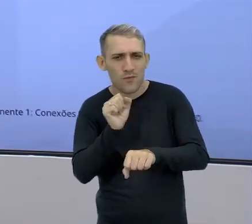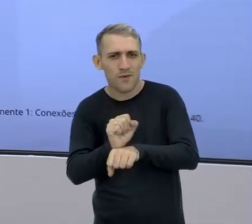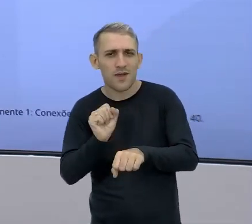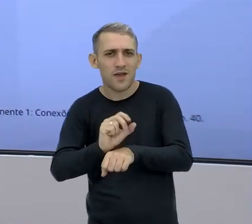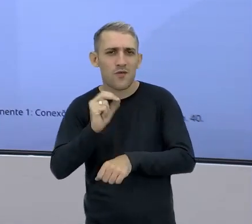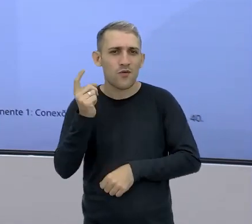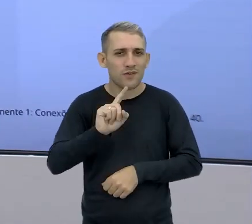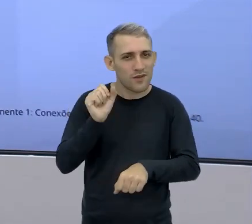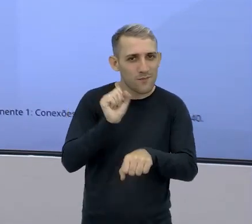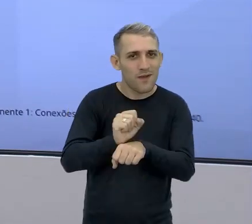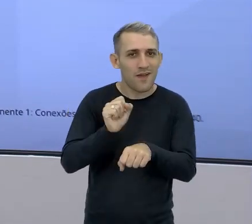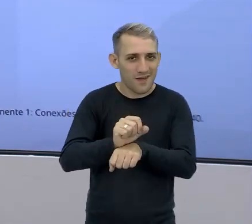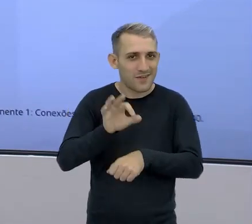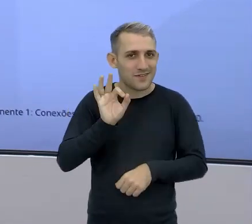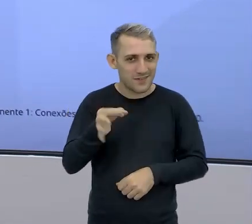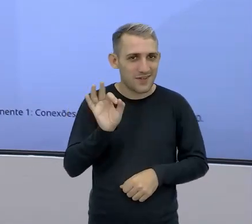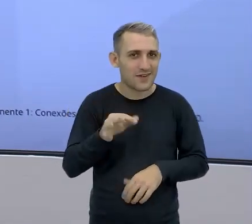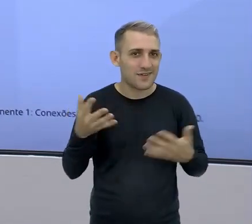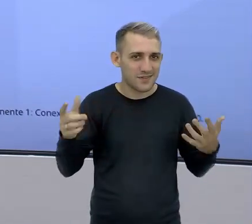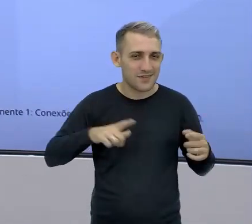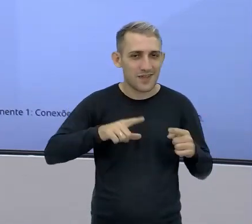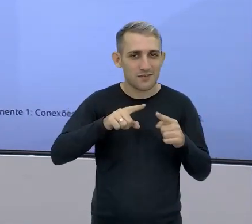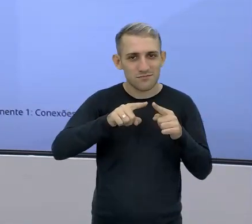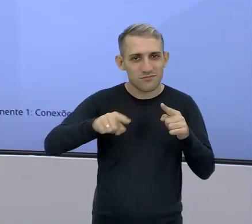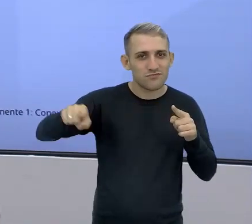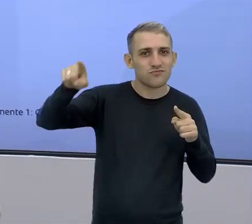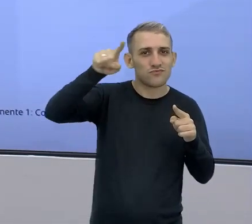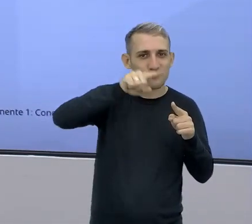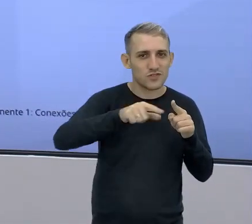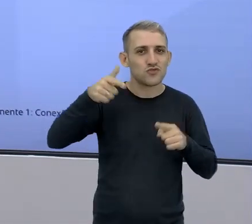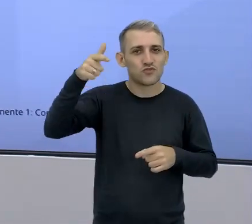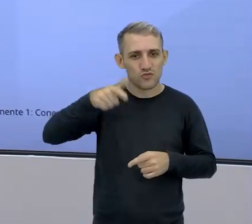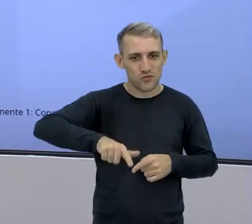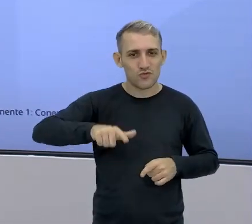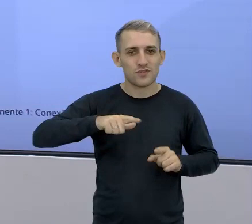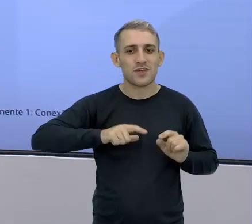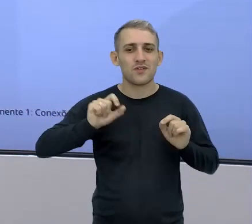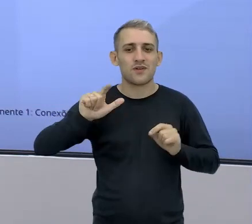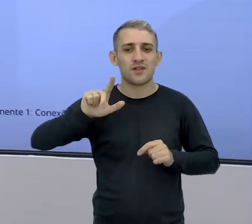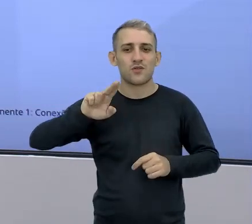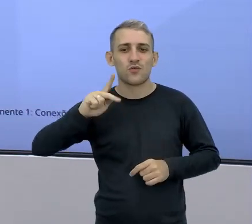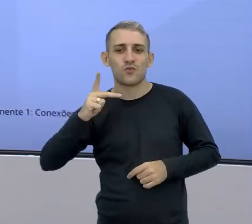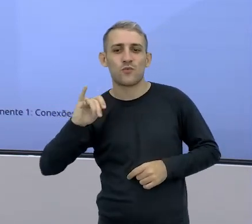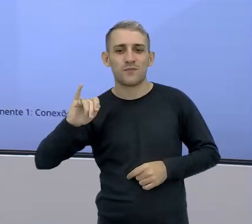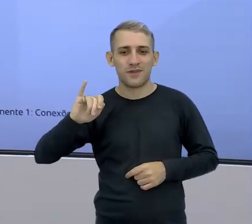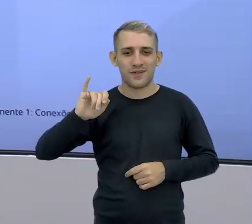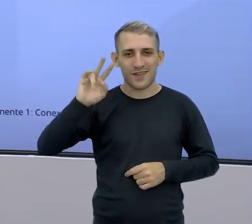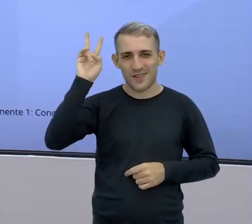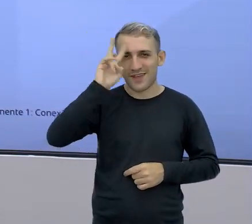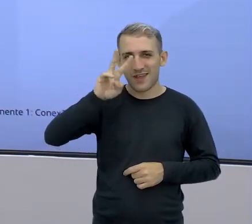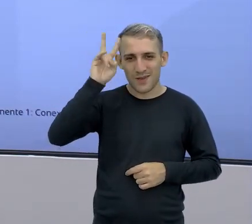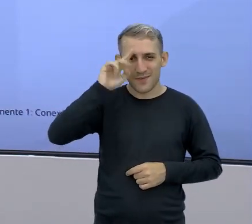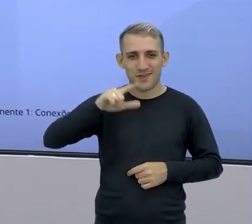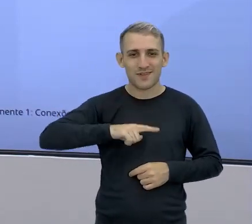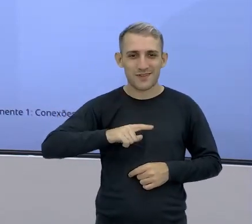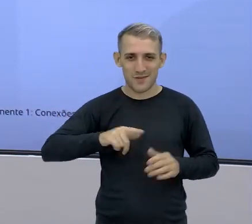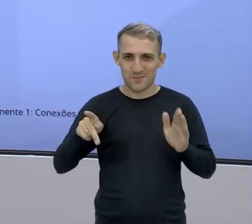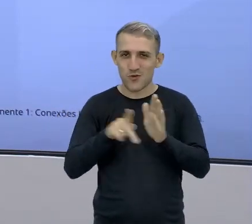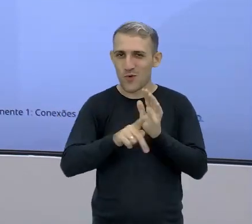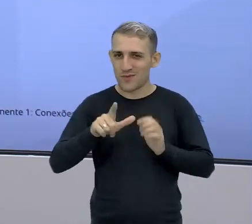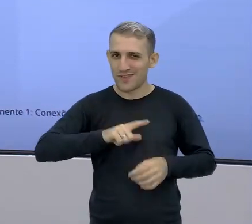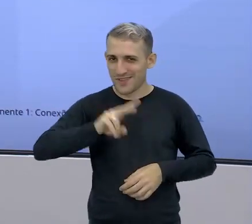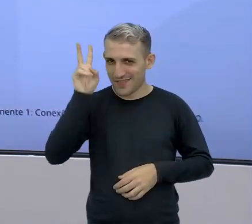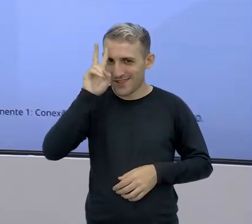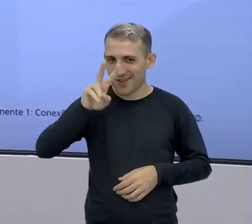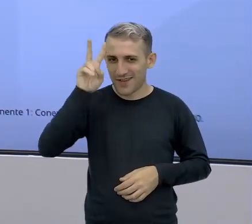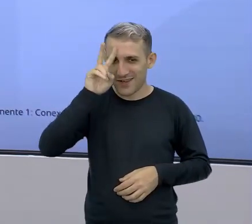assado, espera mais um pouquinho. Né? Então ele vai repetindo, né? É o que nós chamamos de loop. Lembra lá que no Arduino tinha o loop, né?